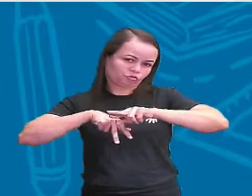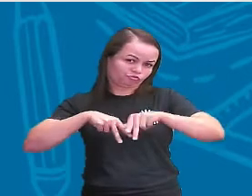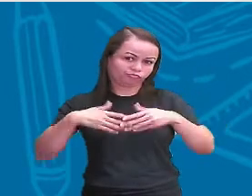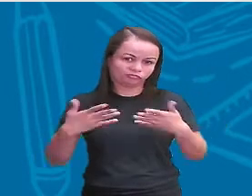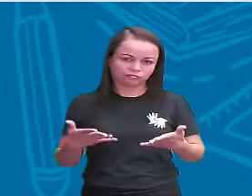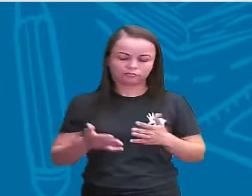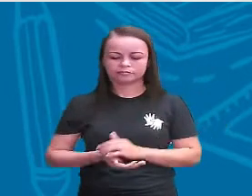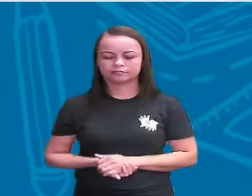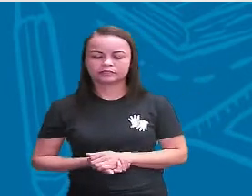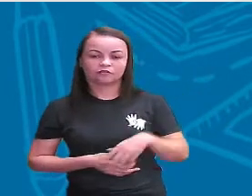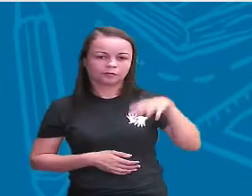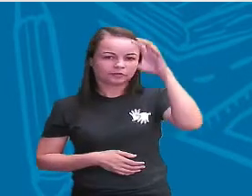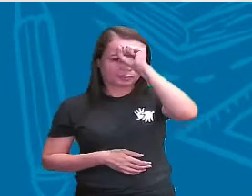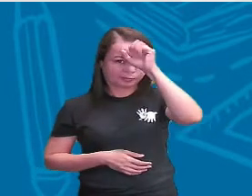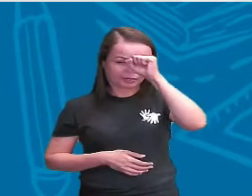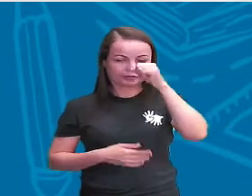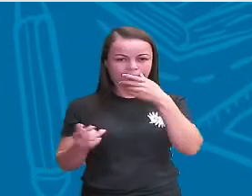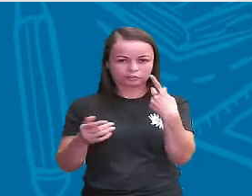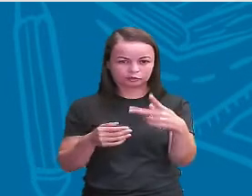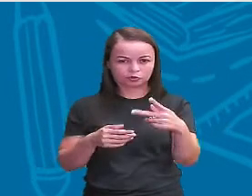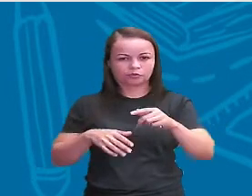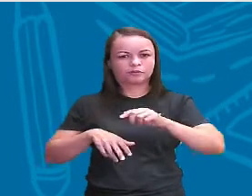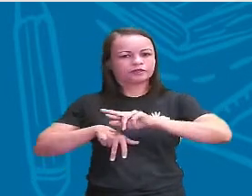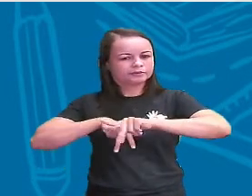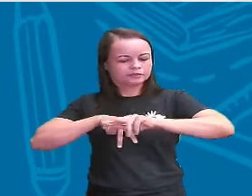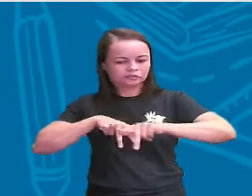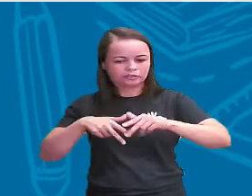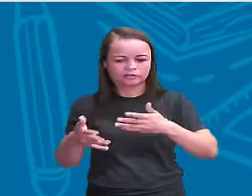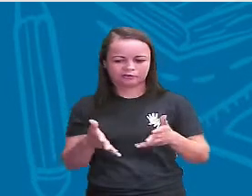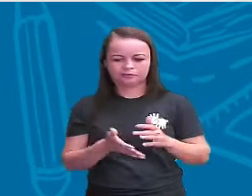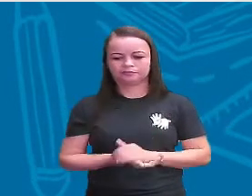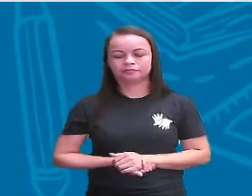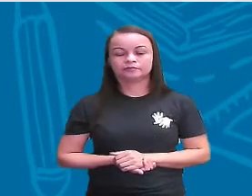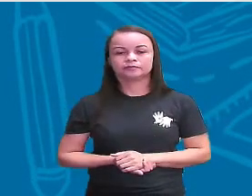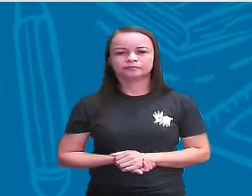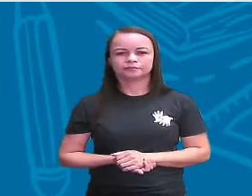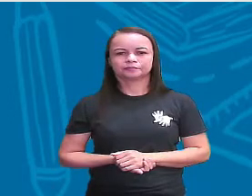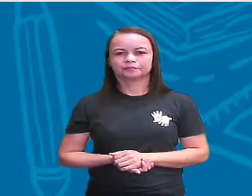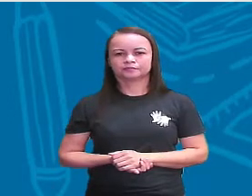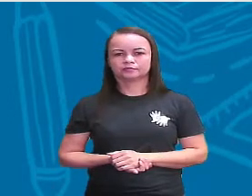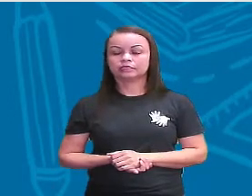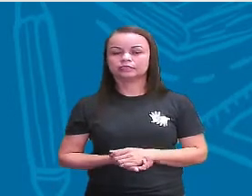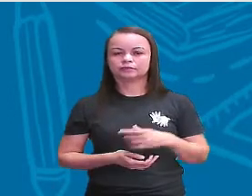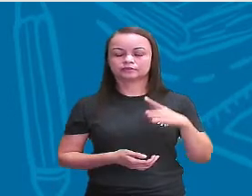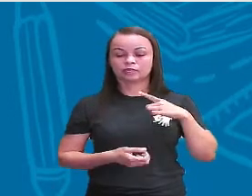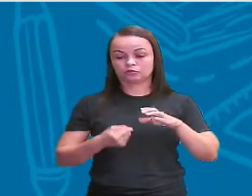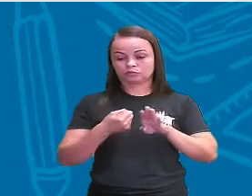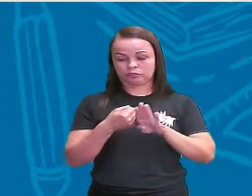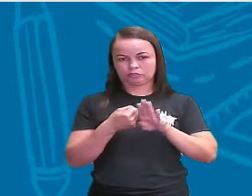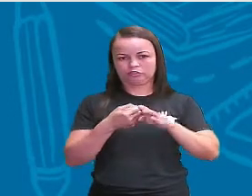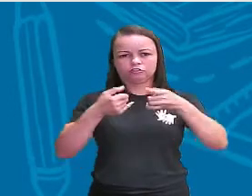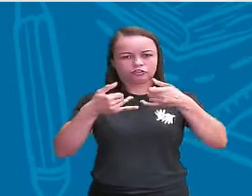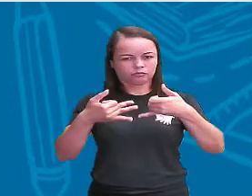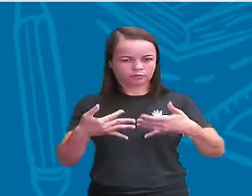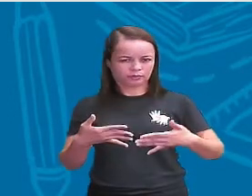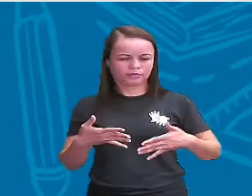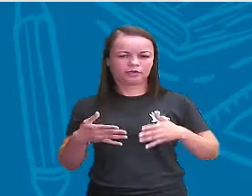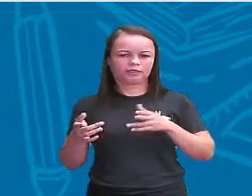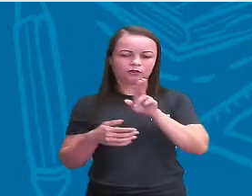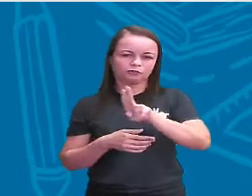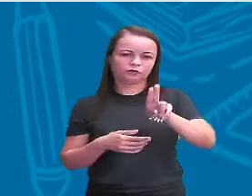vamos aqui aprender um pouquinho sobre esse gênero. A gente tem aqui, ó, substantivos, né? Eu falei que são que